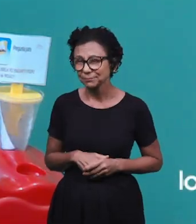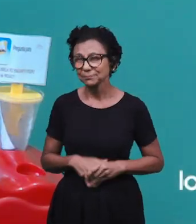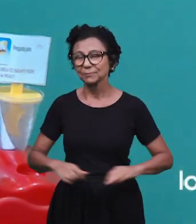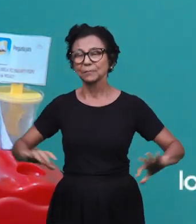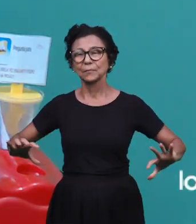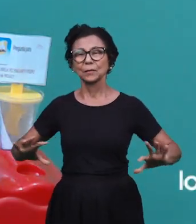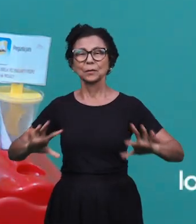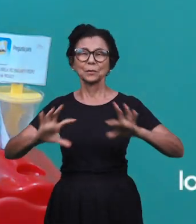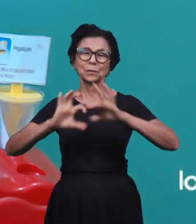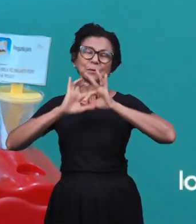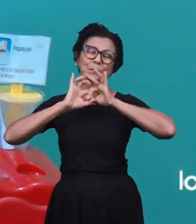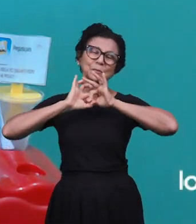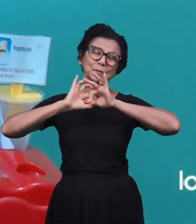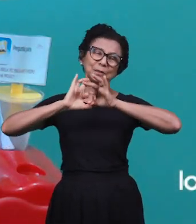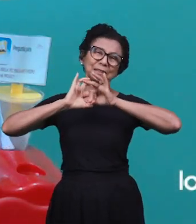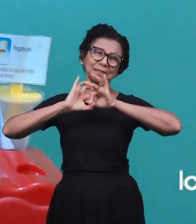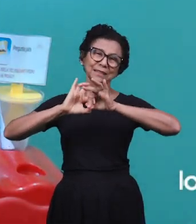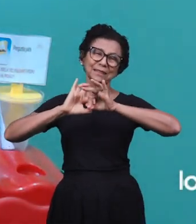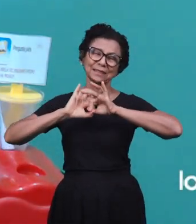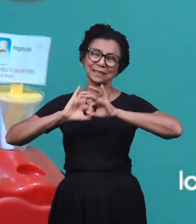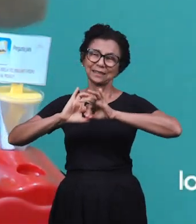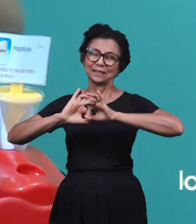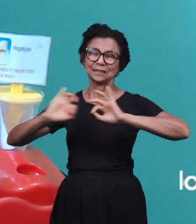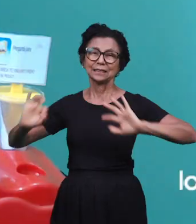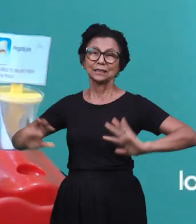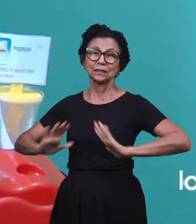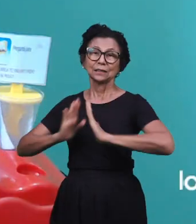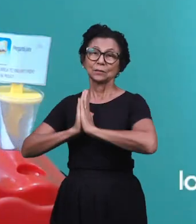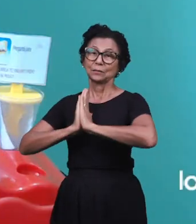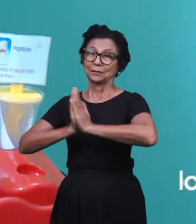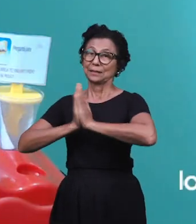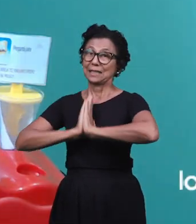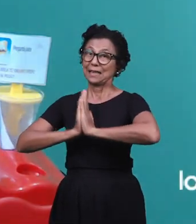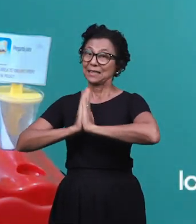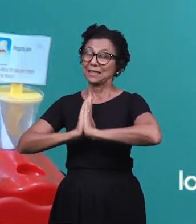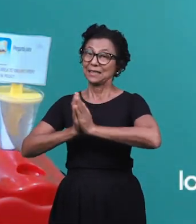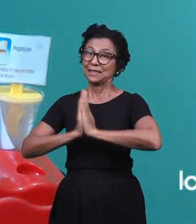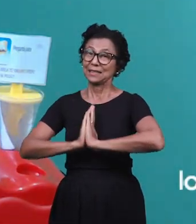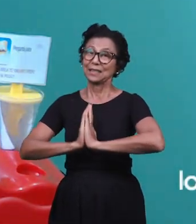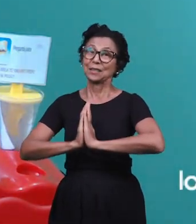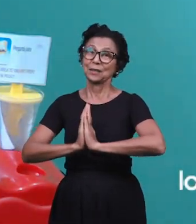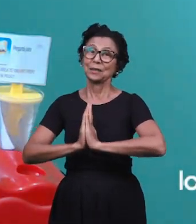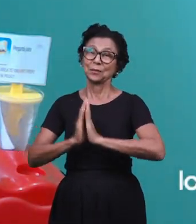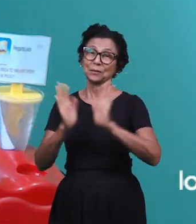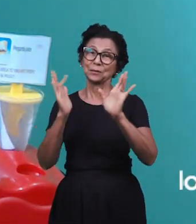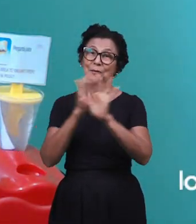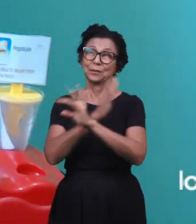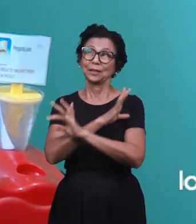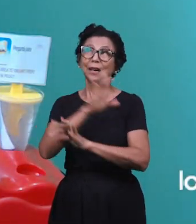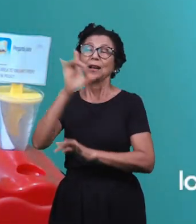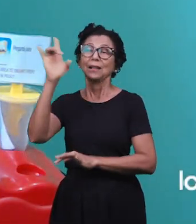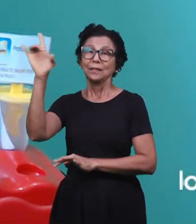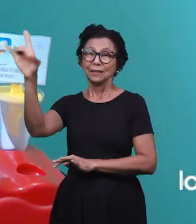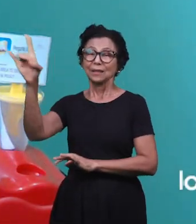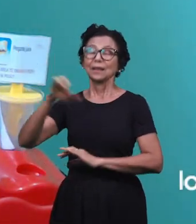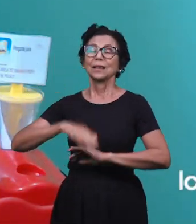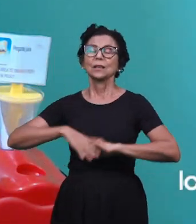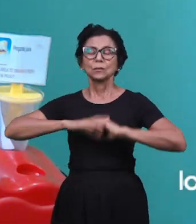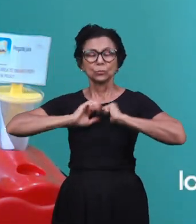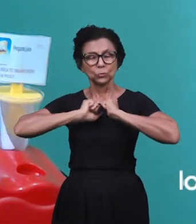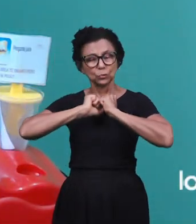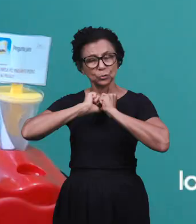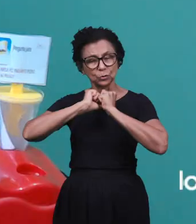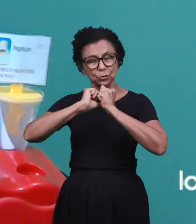estar? Em comunhão, firmes em oração. Glórias a Deus, isso mesmo, nós devemos